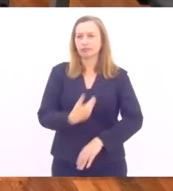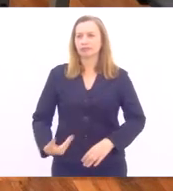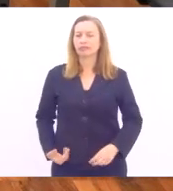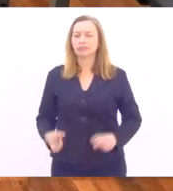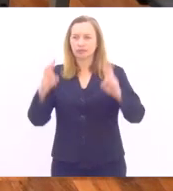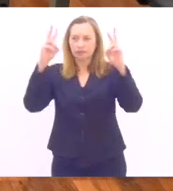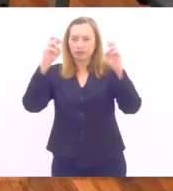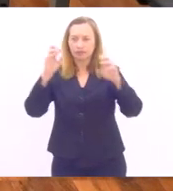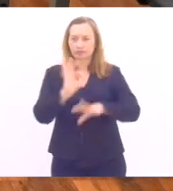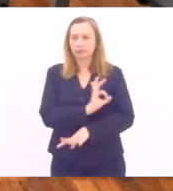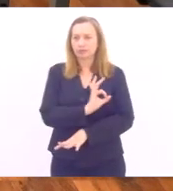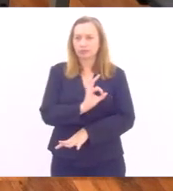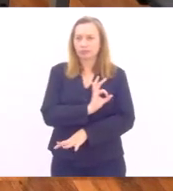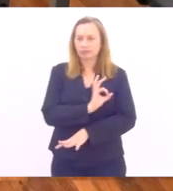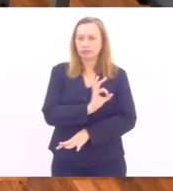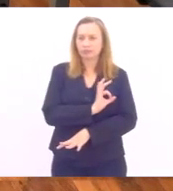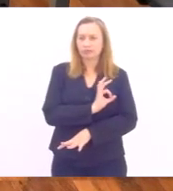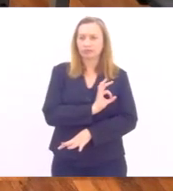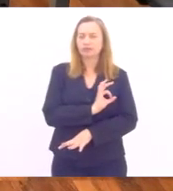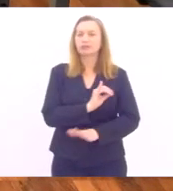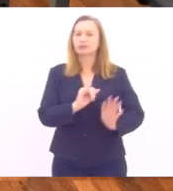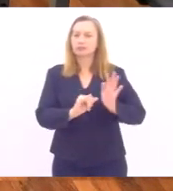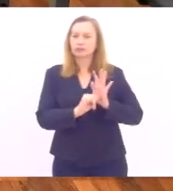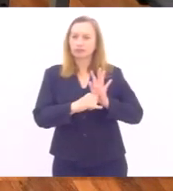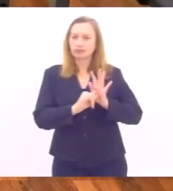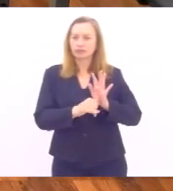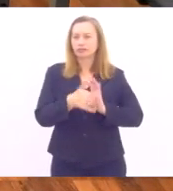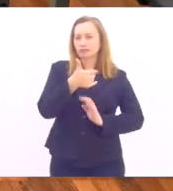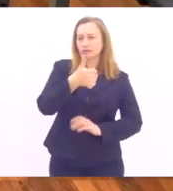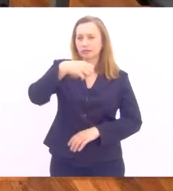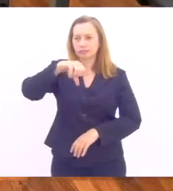de Polícia, conforme edital publicado em